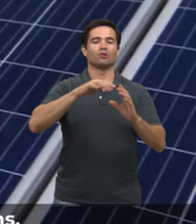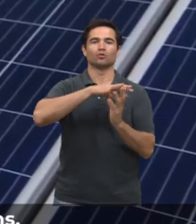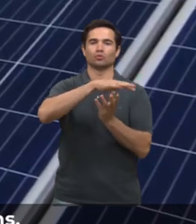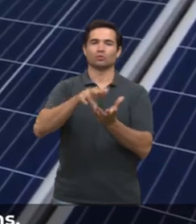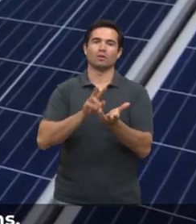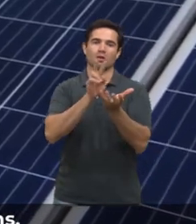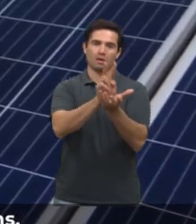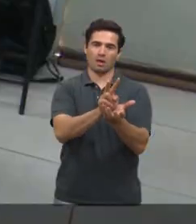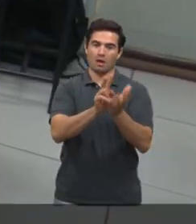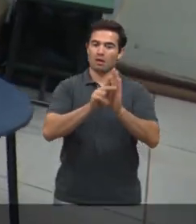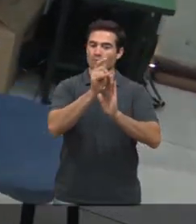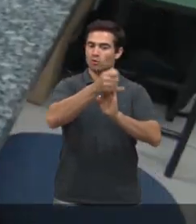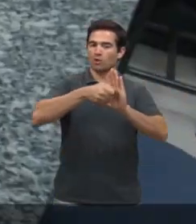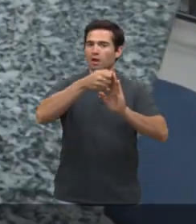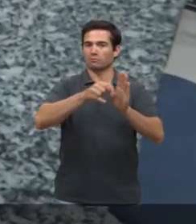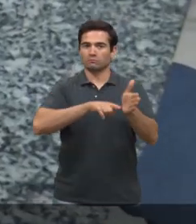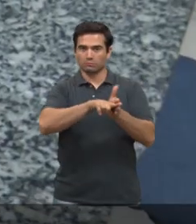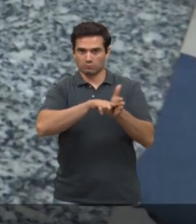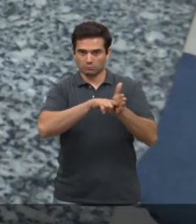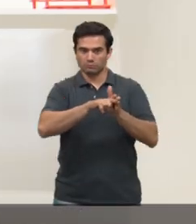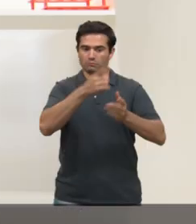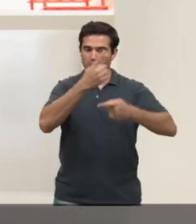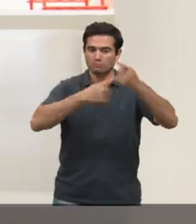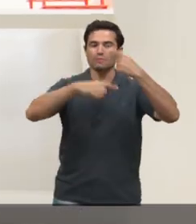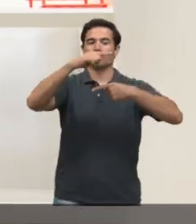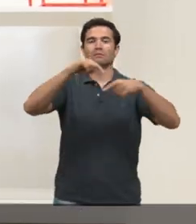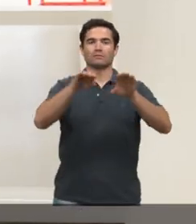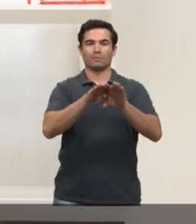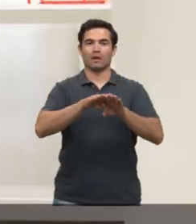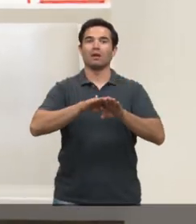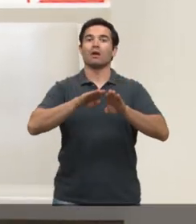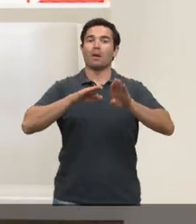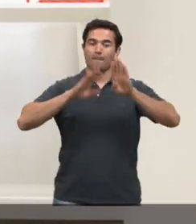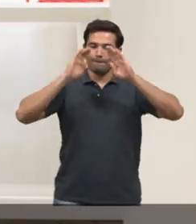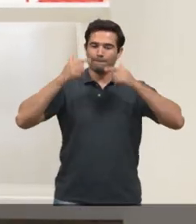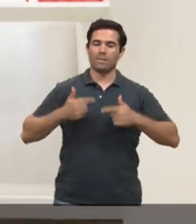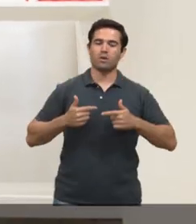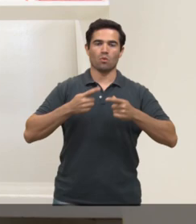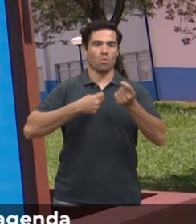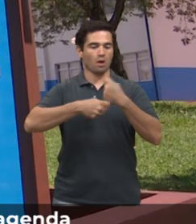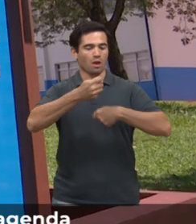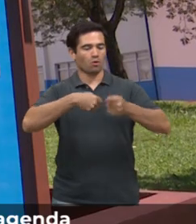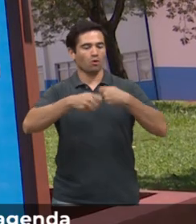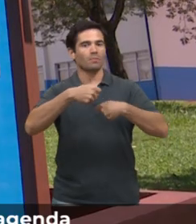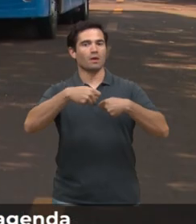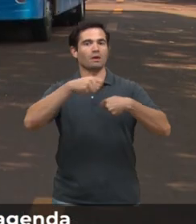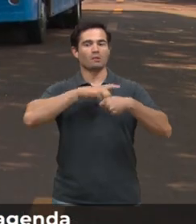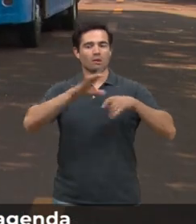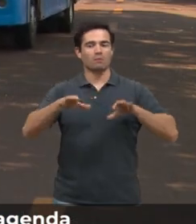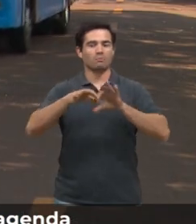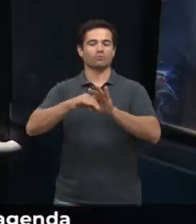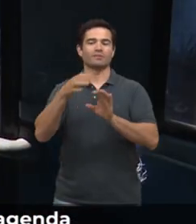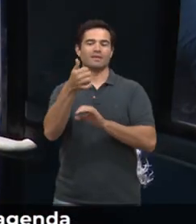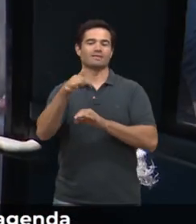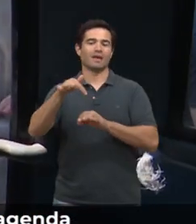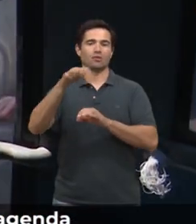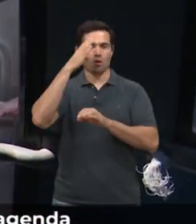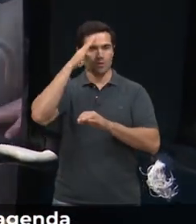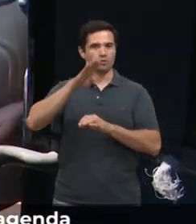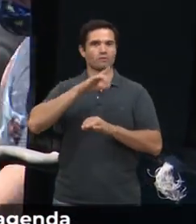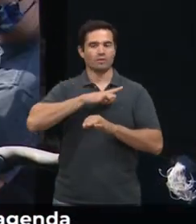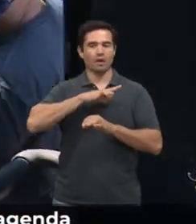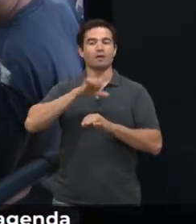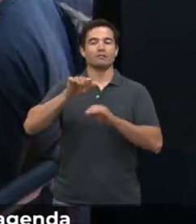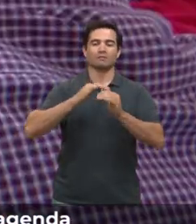de sustentabilidade, projetos de pesquisa e inovação em bioeconomia, alinhados aos 17 Objetivos